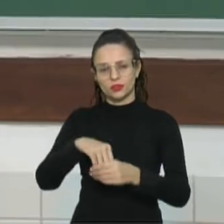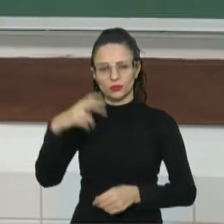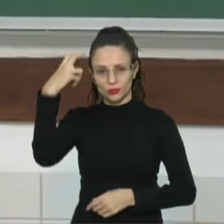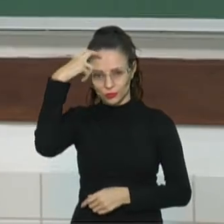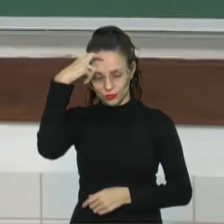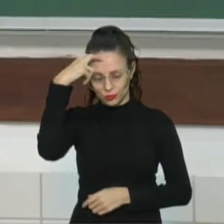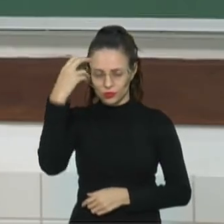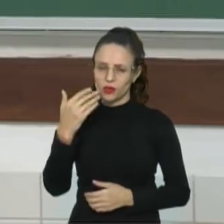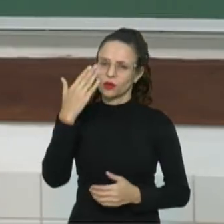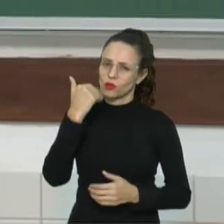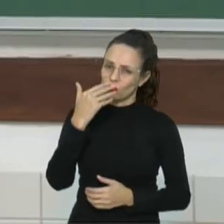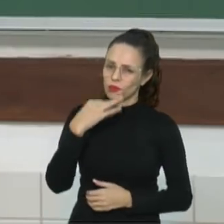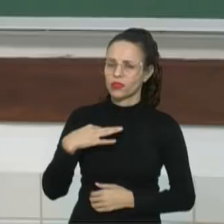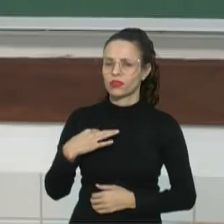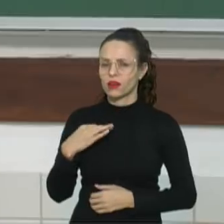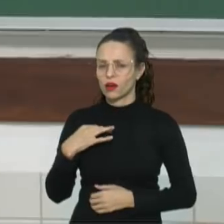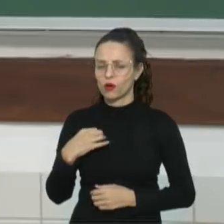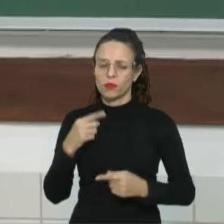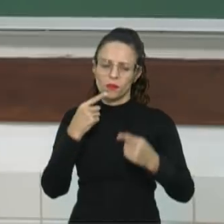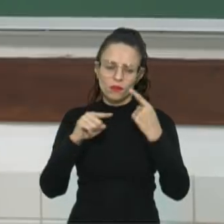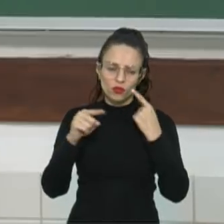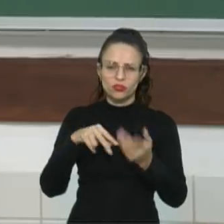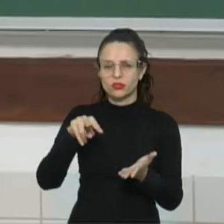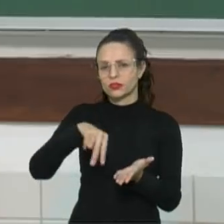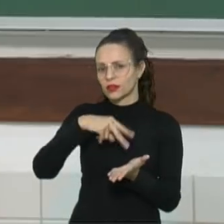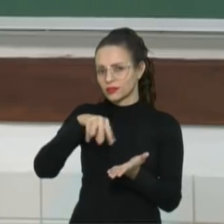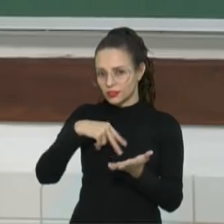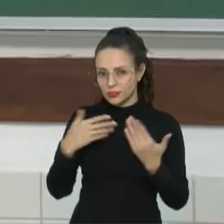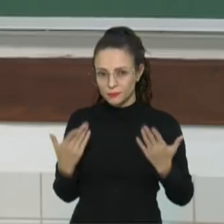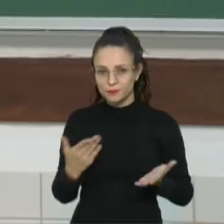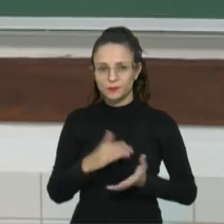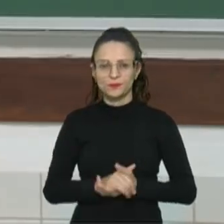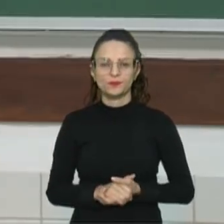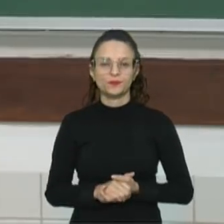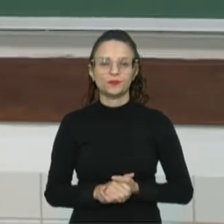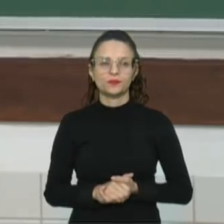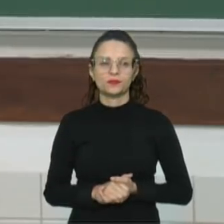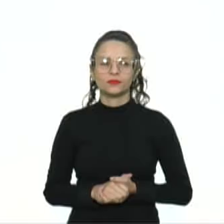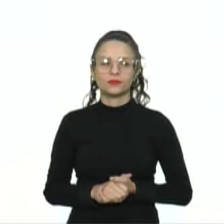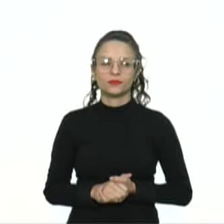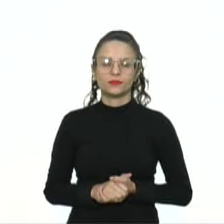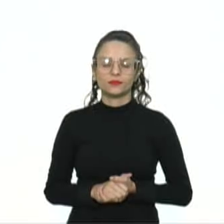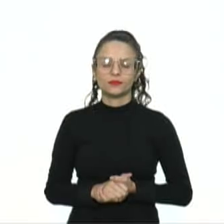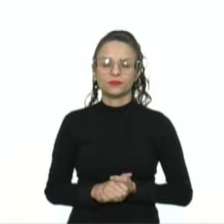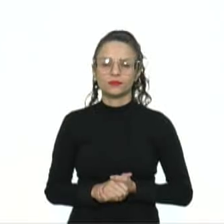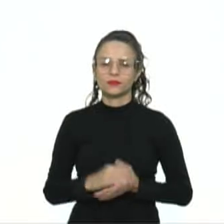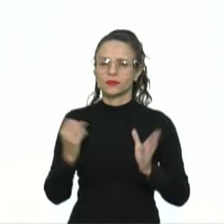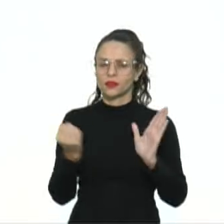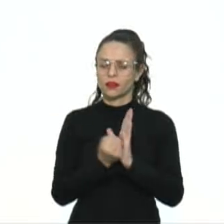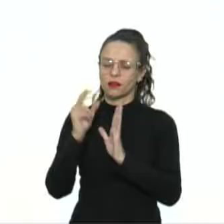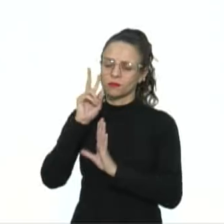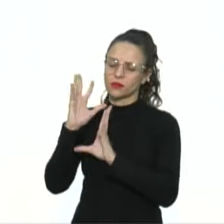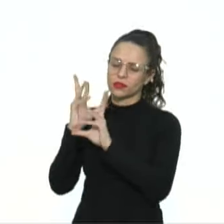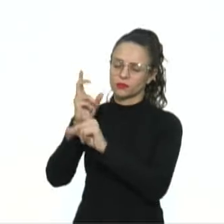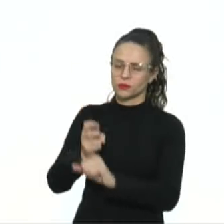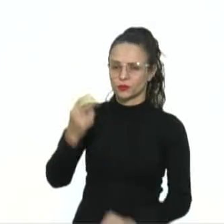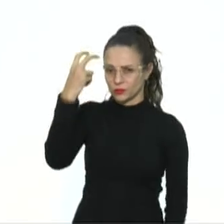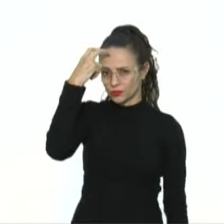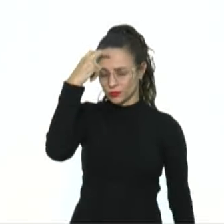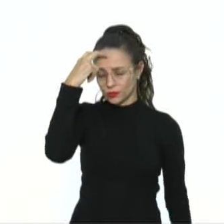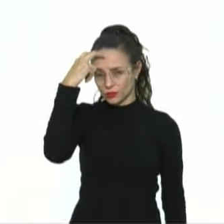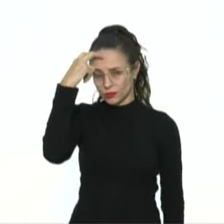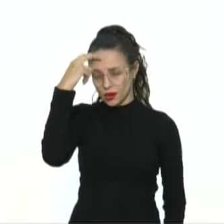cultura. Comida, roupas, músicas, danças, né? E o patrimônio cultural? Patrimônio